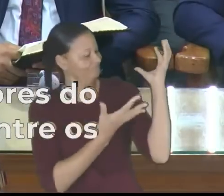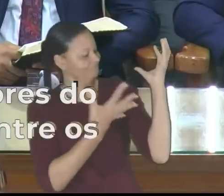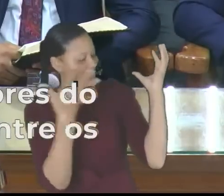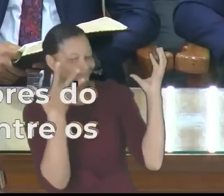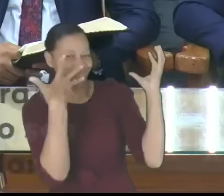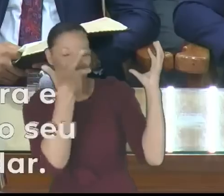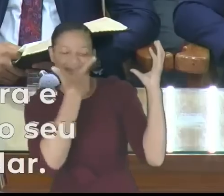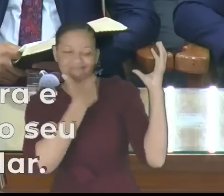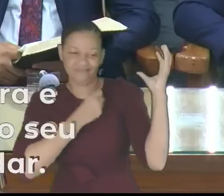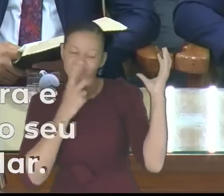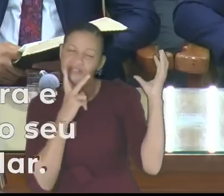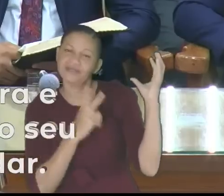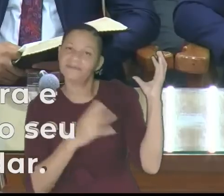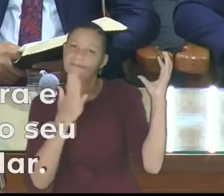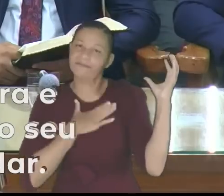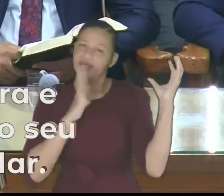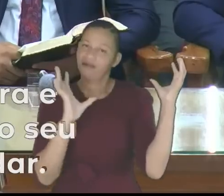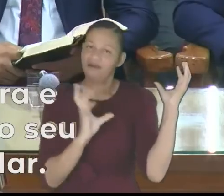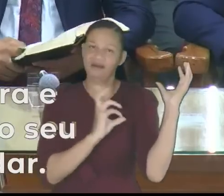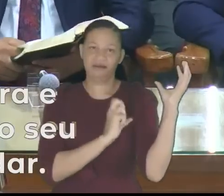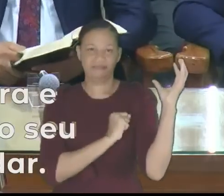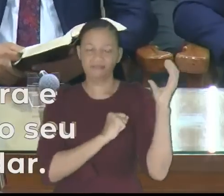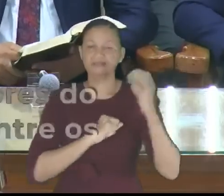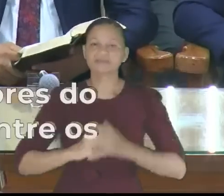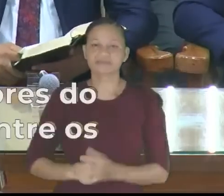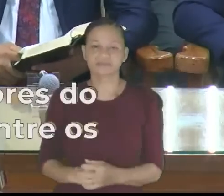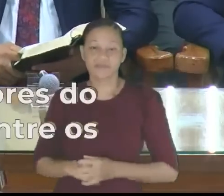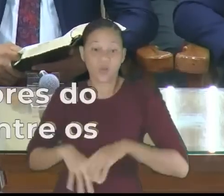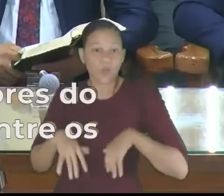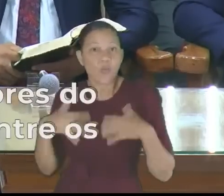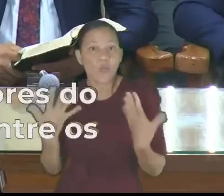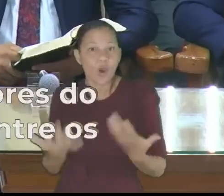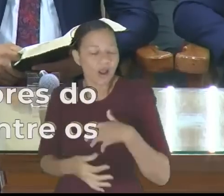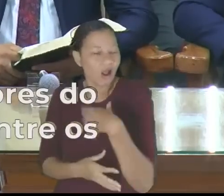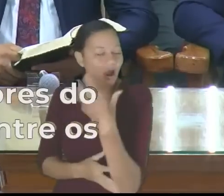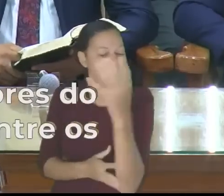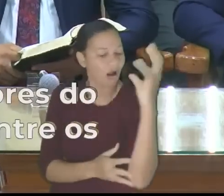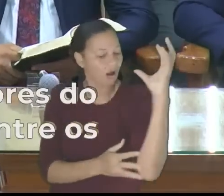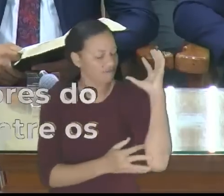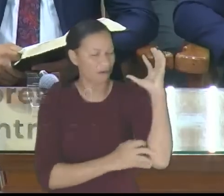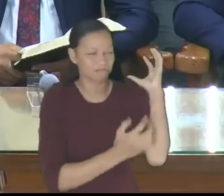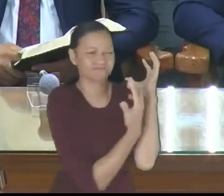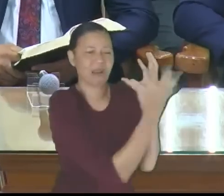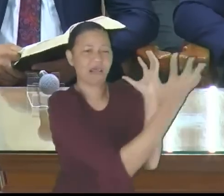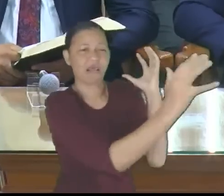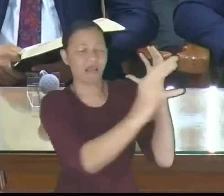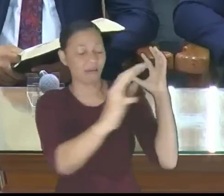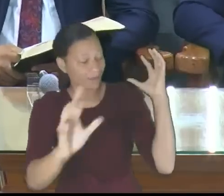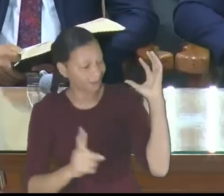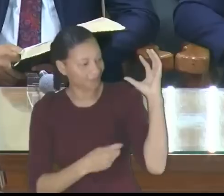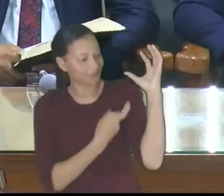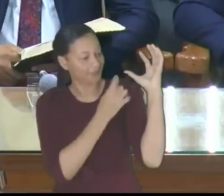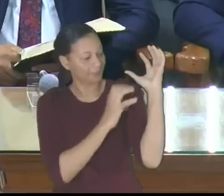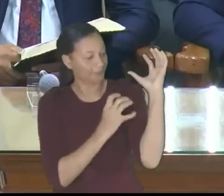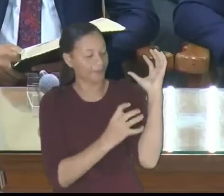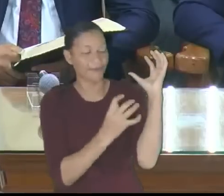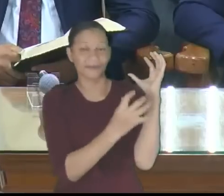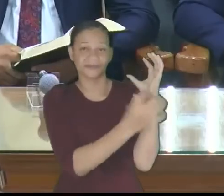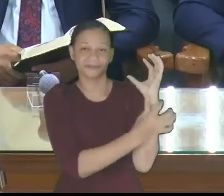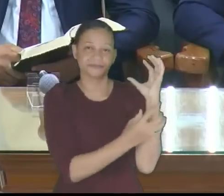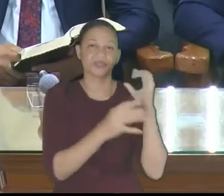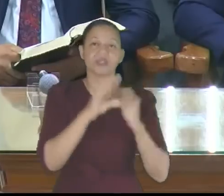os filhos. Qual a macieira entre as árvores de quê, irmão? Do bosque. O bosque, irmão, é